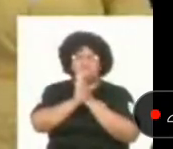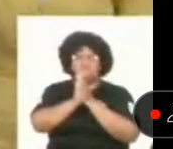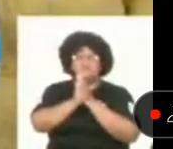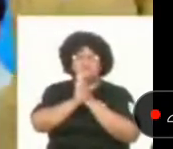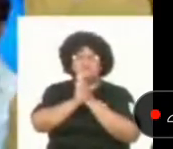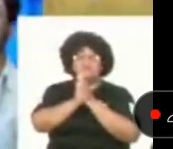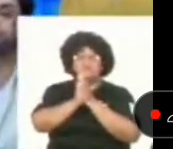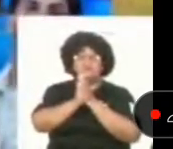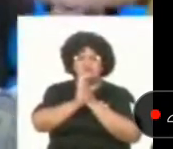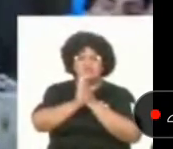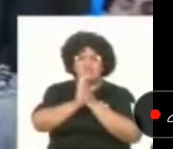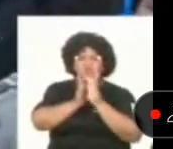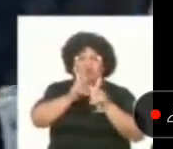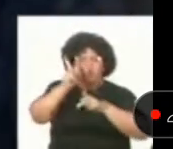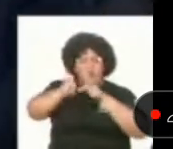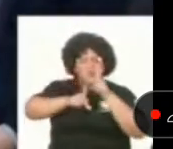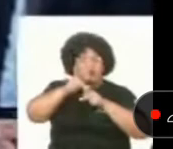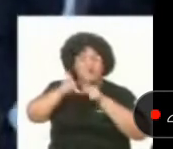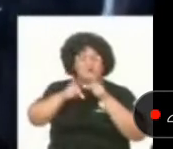Um povo que intercede.